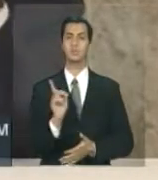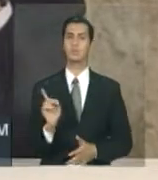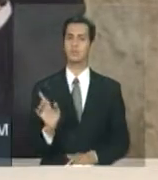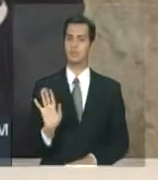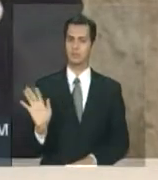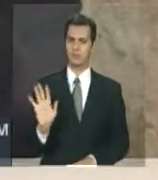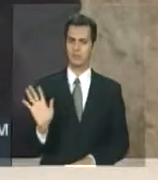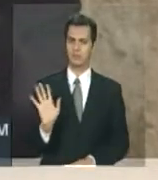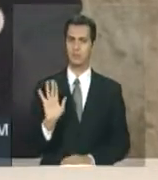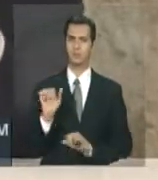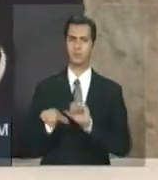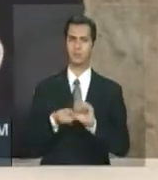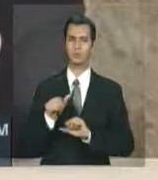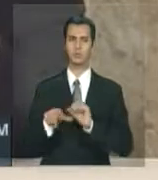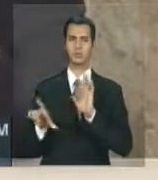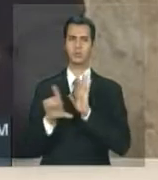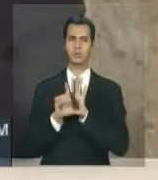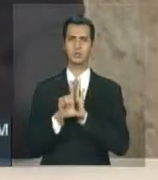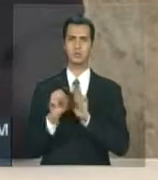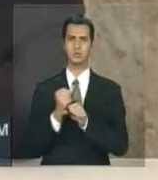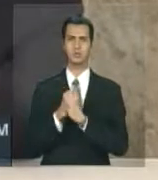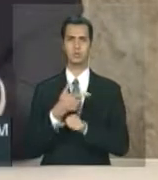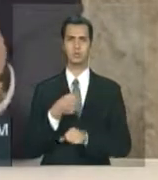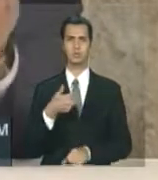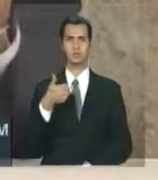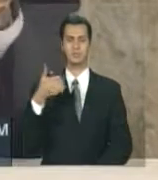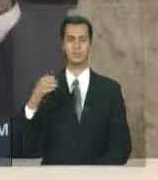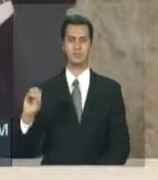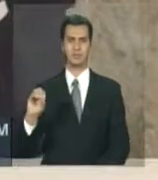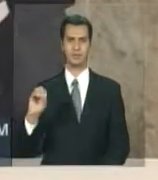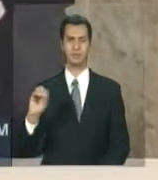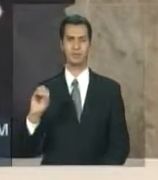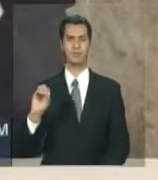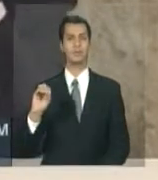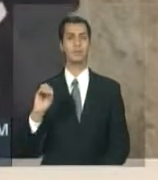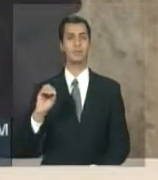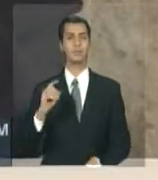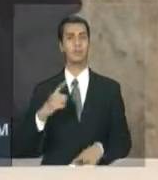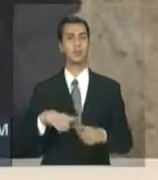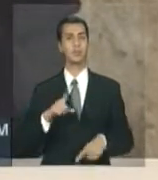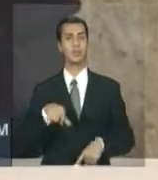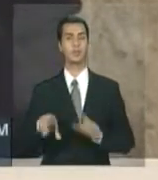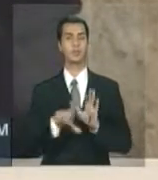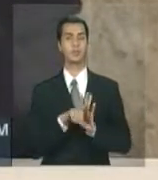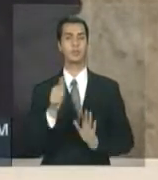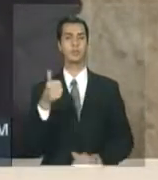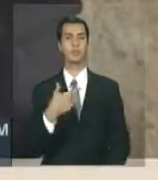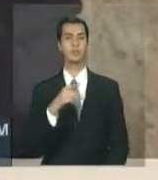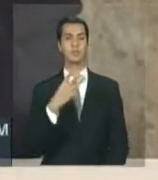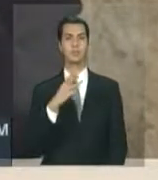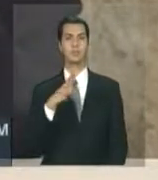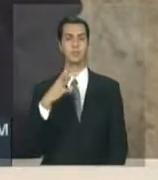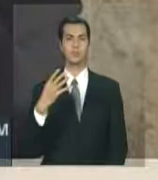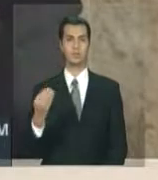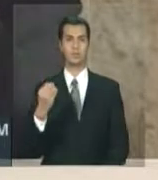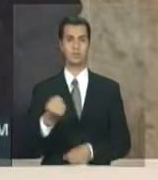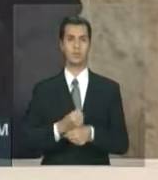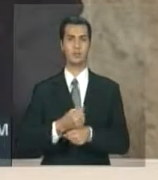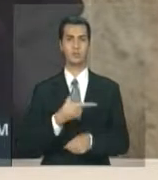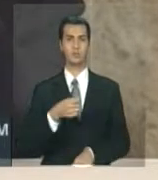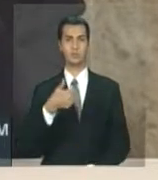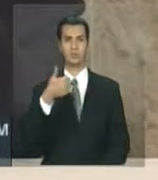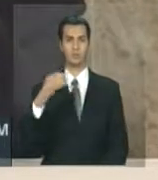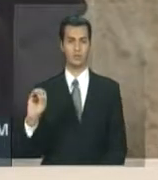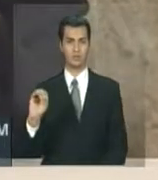2010. Hoje, ainda bem que tu deu um ano bem pertinho, para não mostrar que eu estou muito velho. É a lei 12.340, de dezembro de 2010.